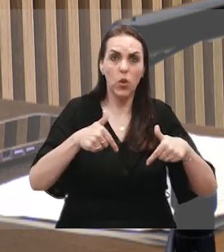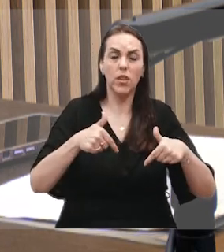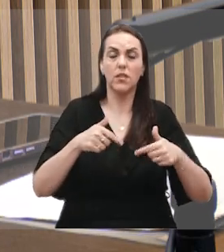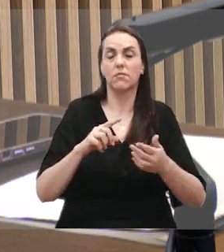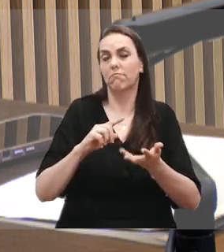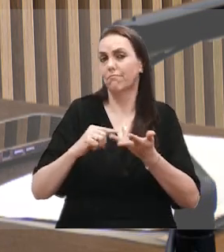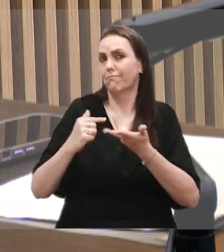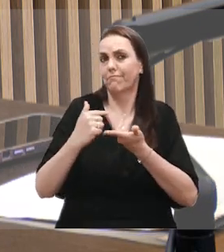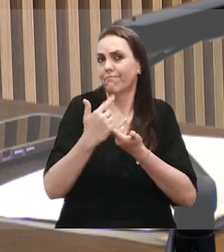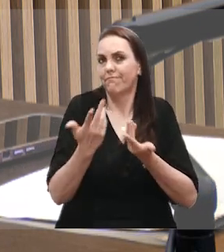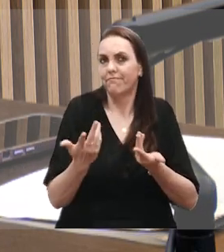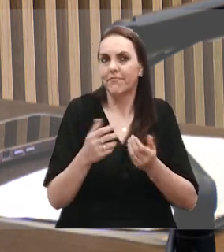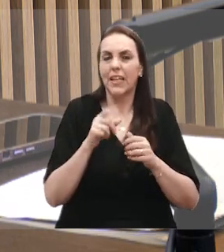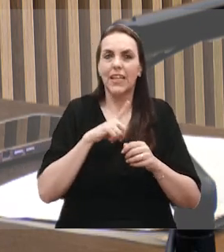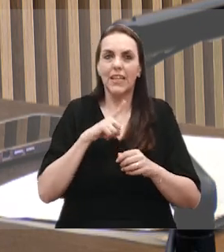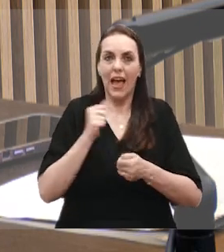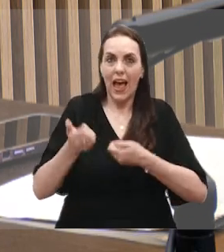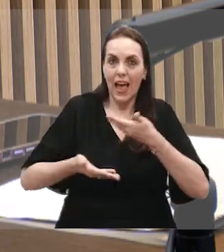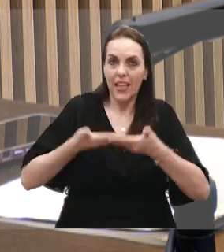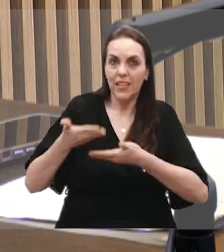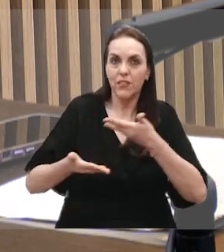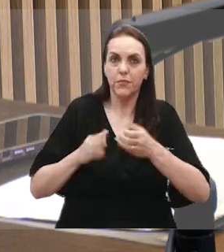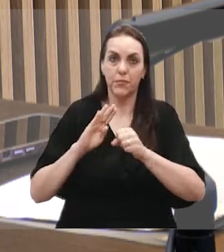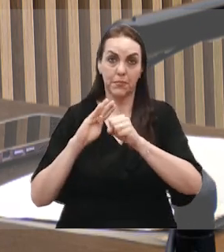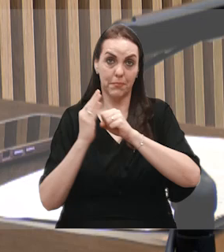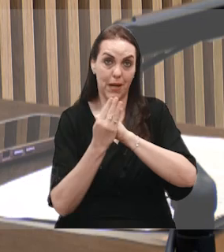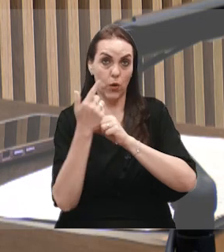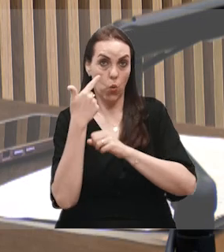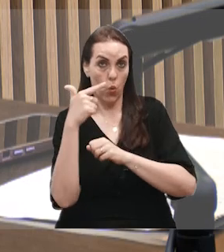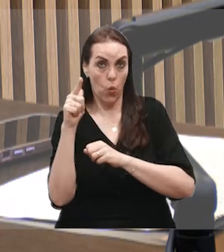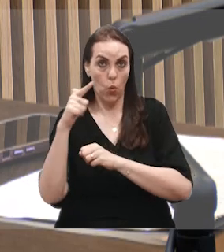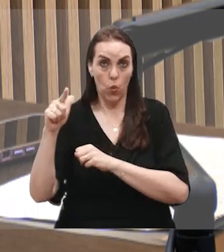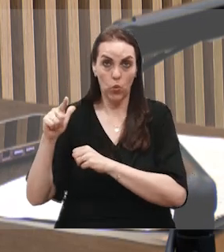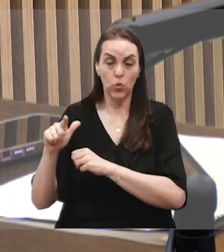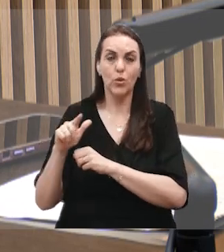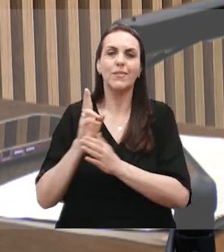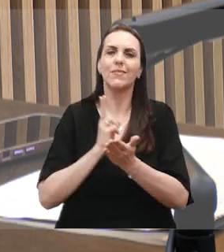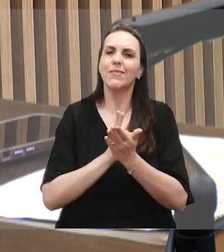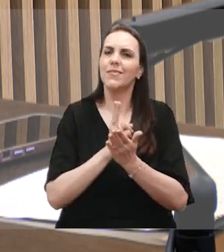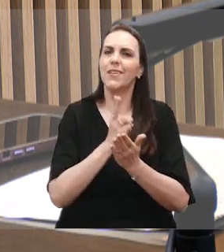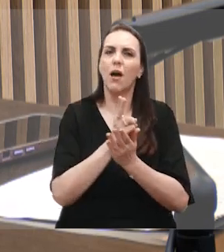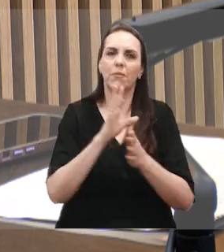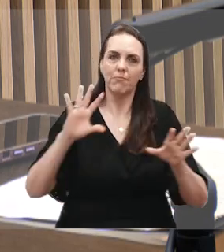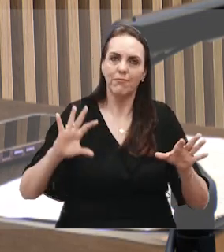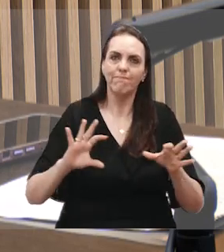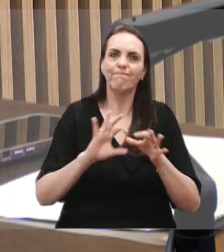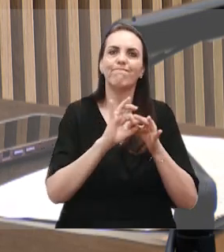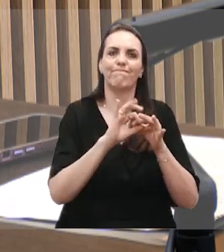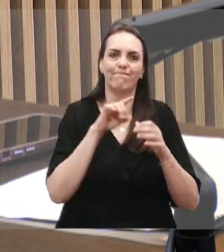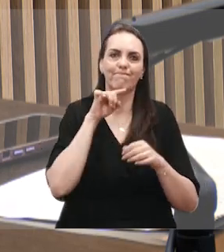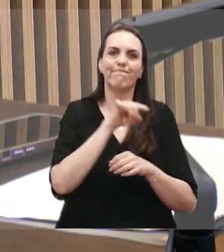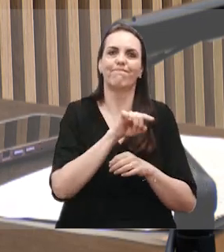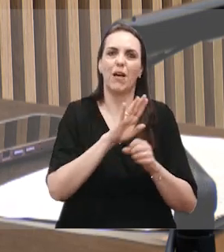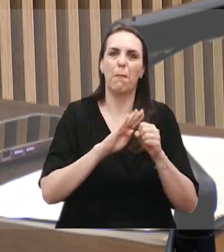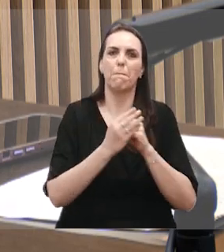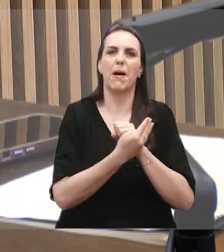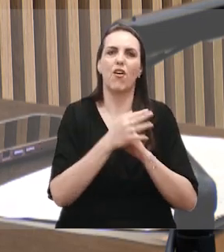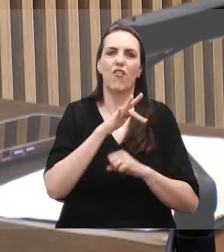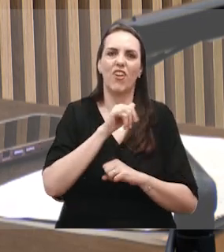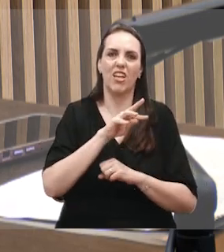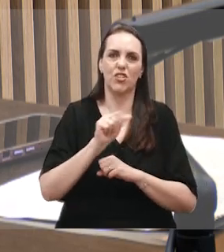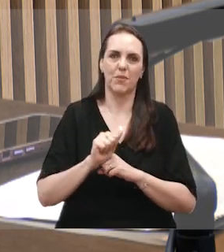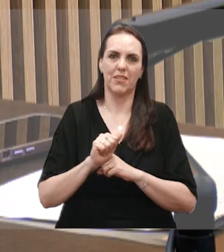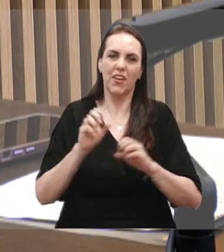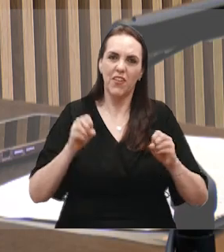gente atenda pessoas de outros bairros, sempre foram muito ligadas ao bairro Fátima. A nossa festa de